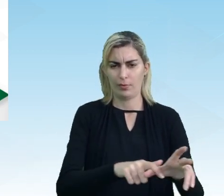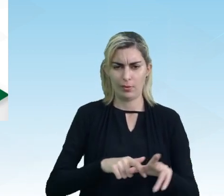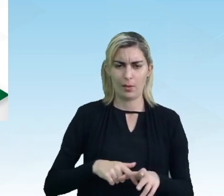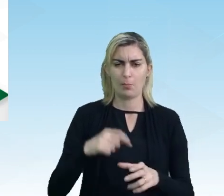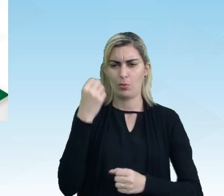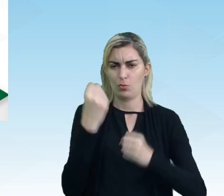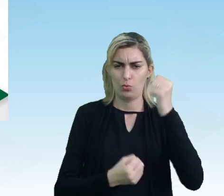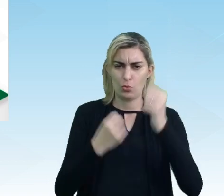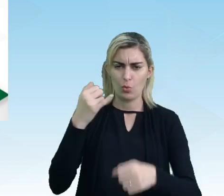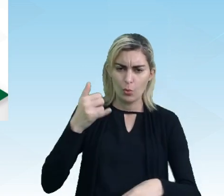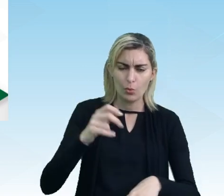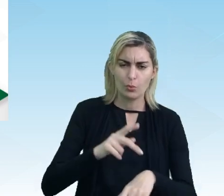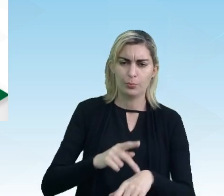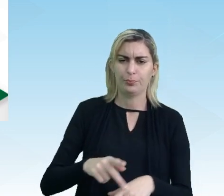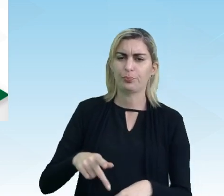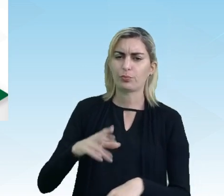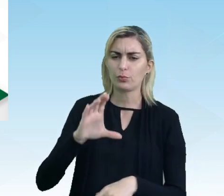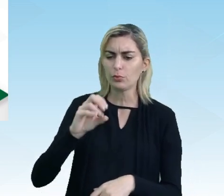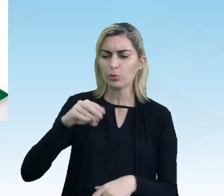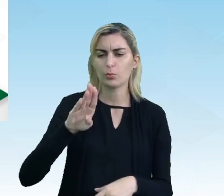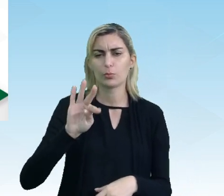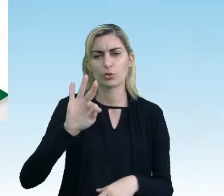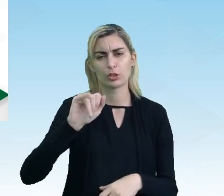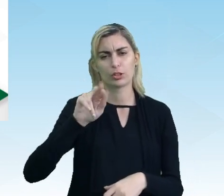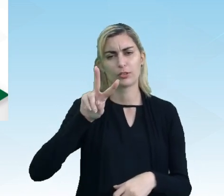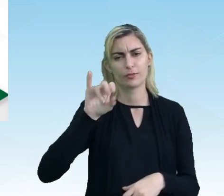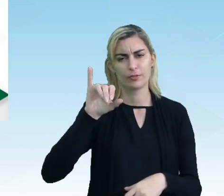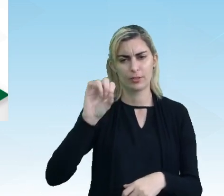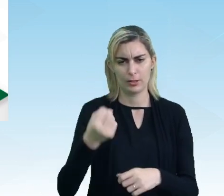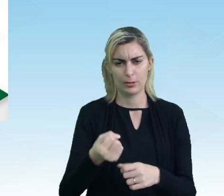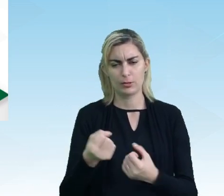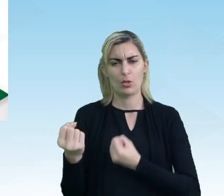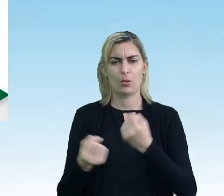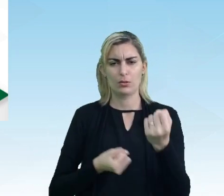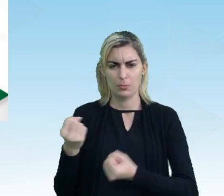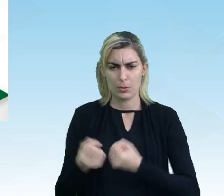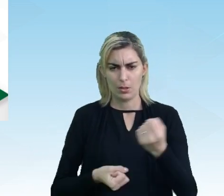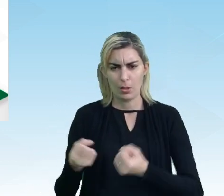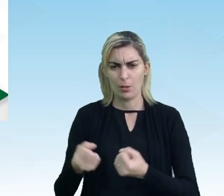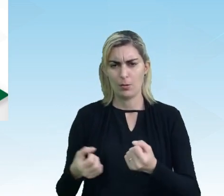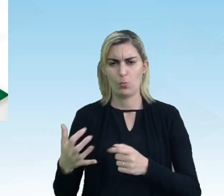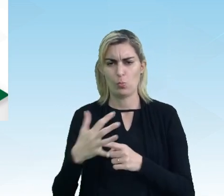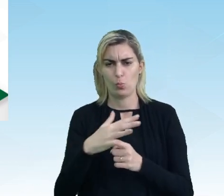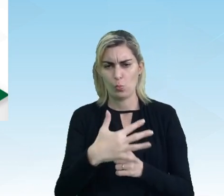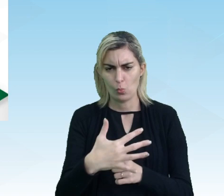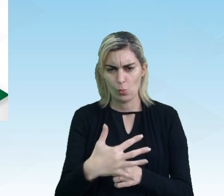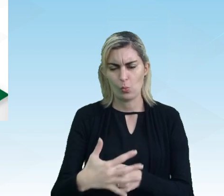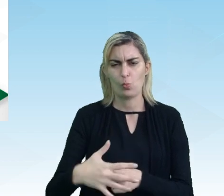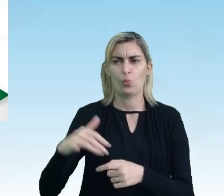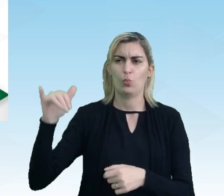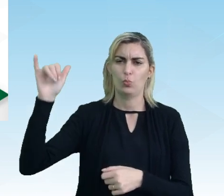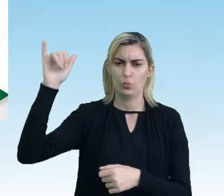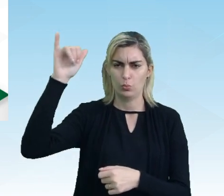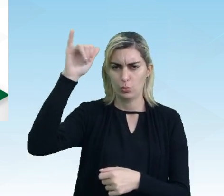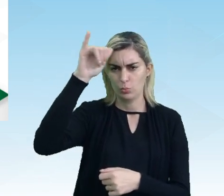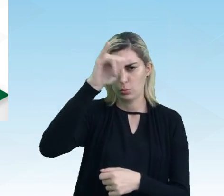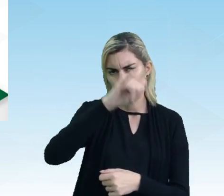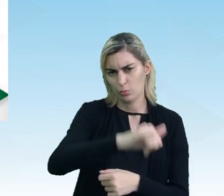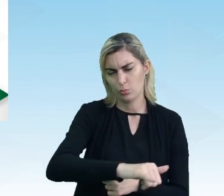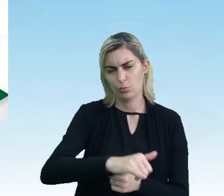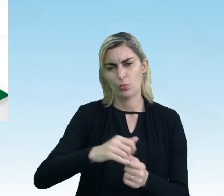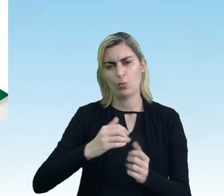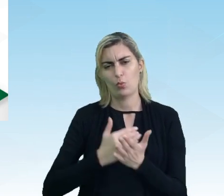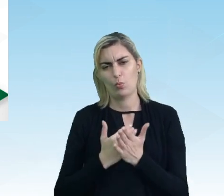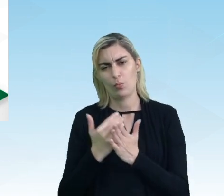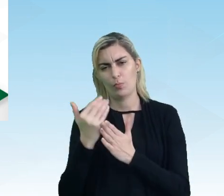dos combustíveis fósseis, ainda um incremento de transporte motorizado, incluindo o aéreo, aumento vertiginoso